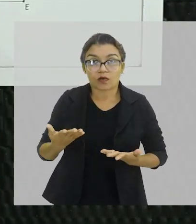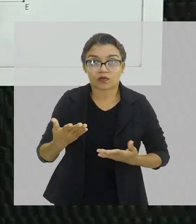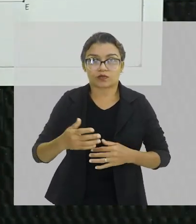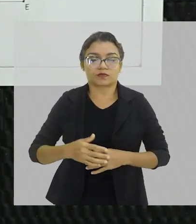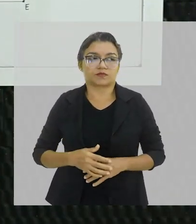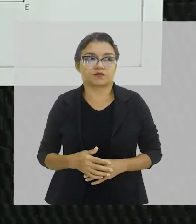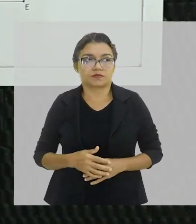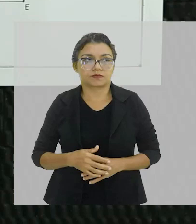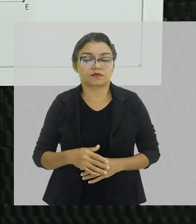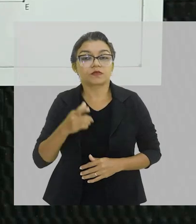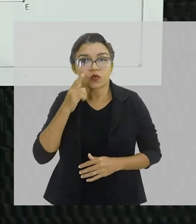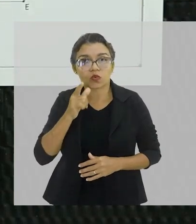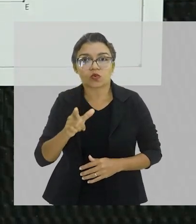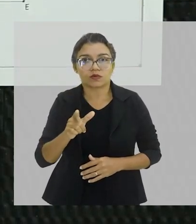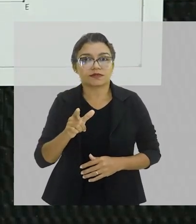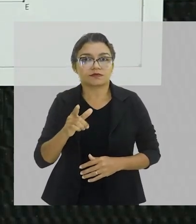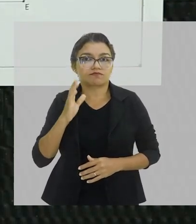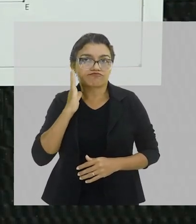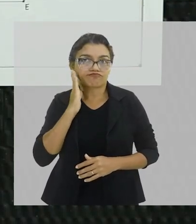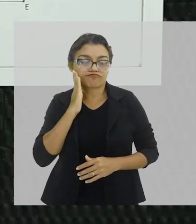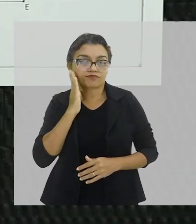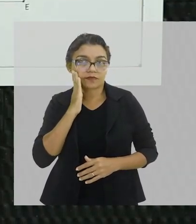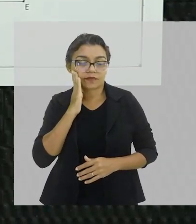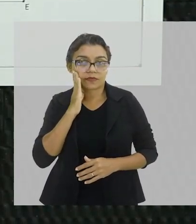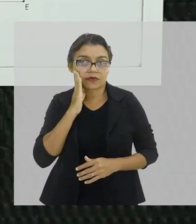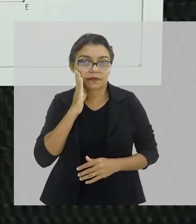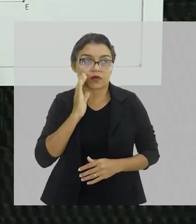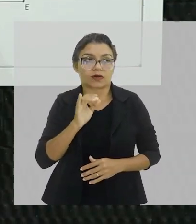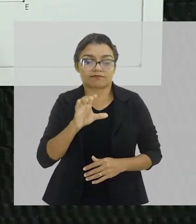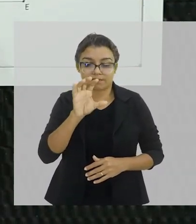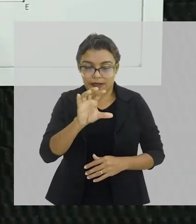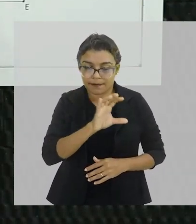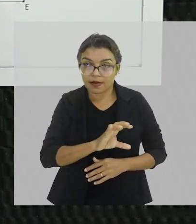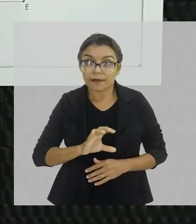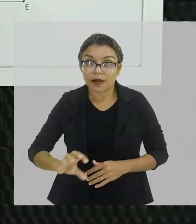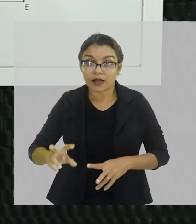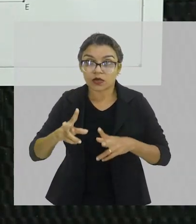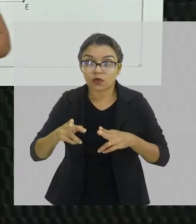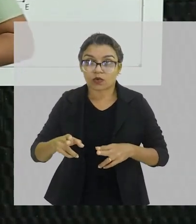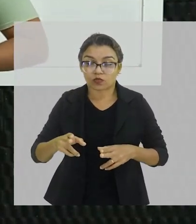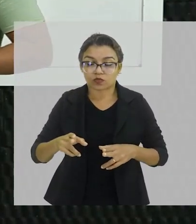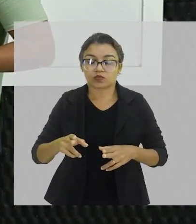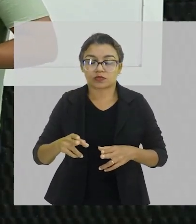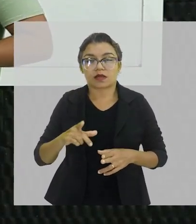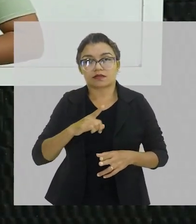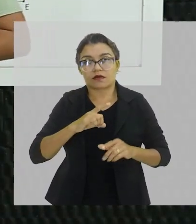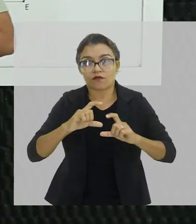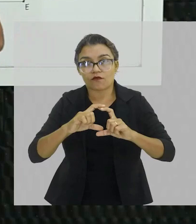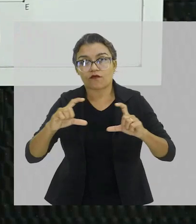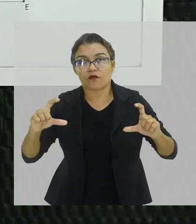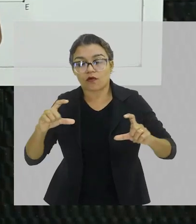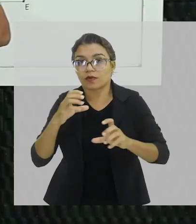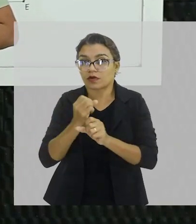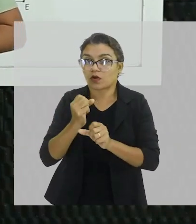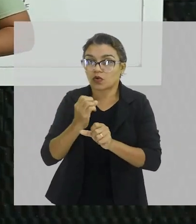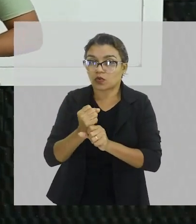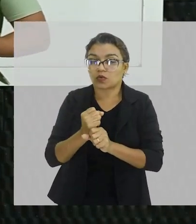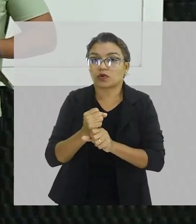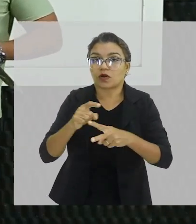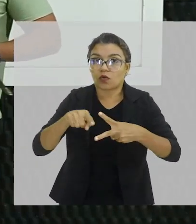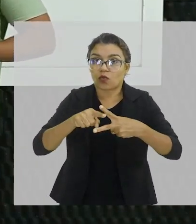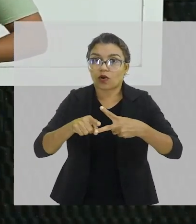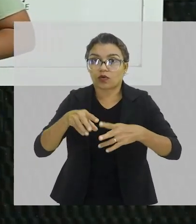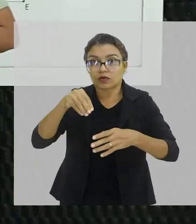aqui, eu consigo, né, descobrir, porque são todos iguais, né? Então existe uma fórmula que calcula o ângulo interno de